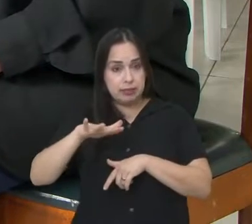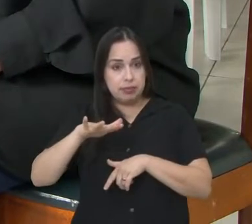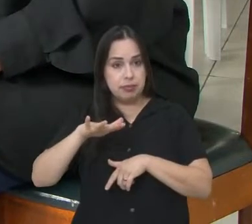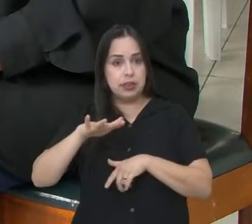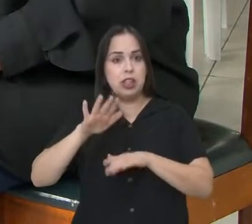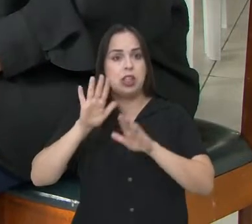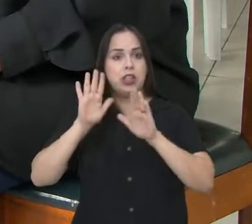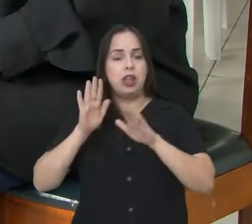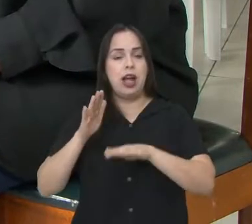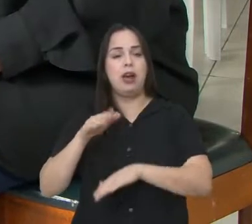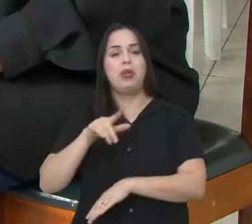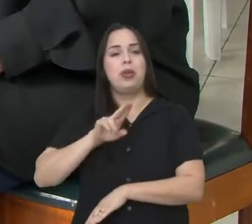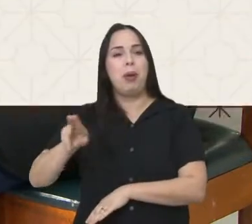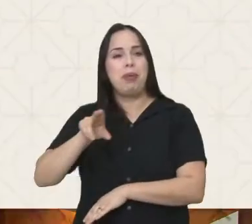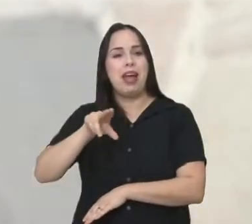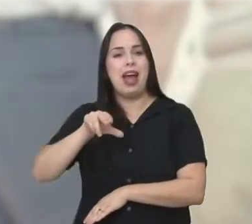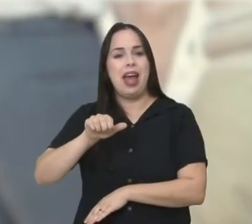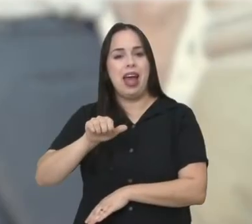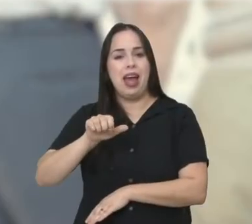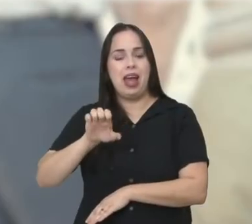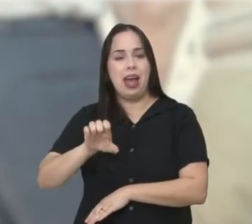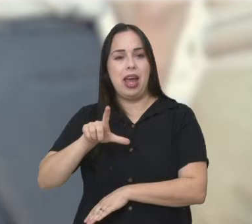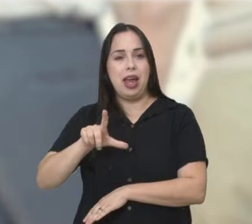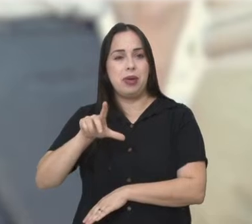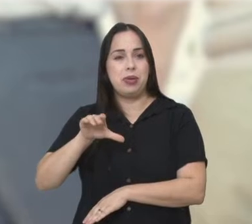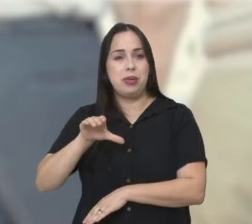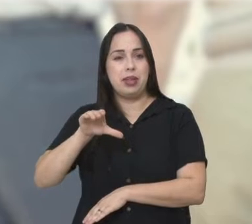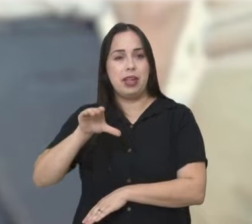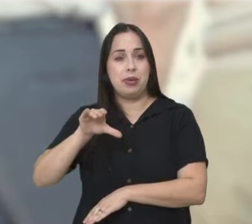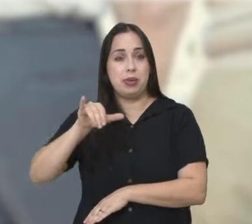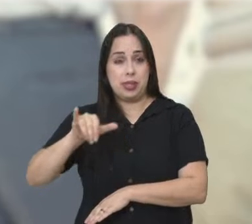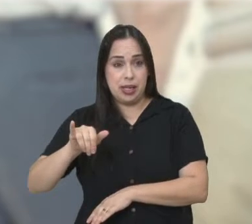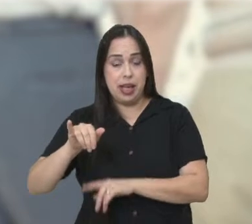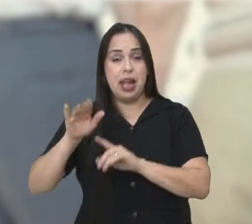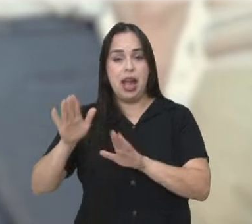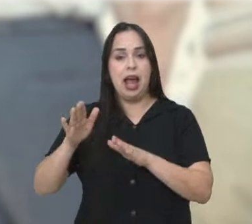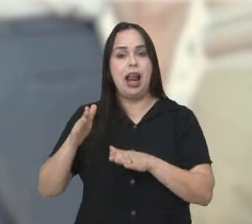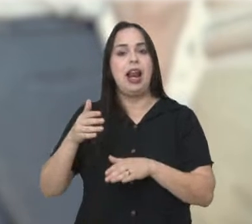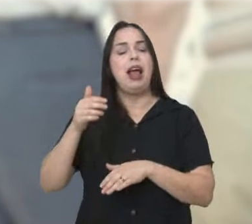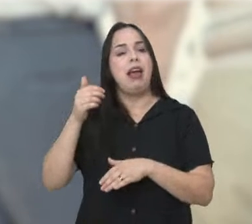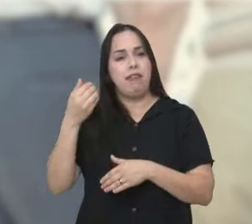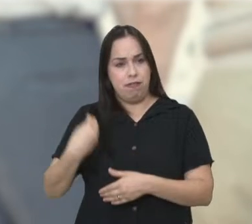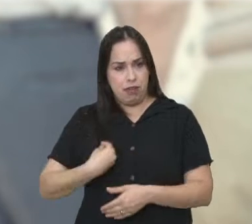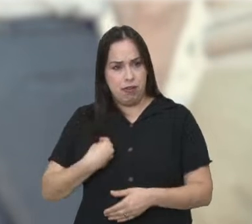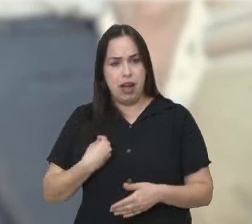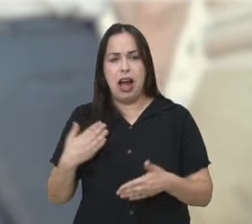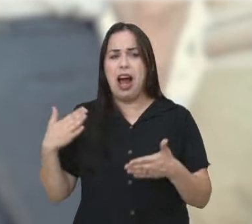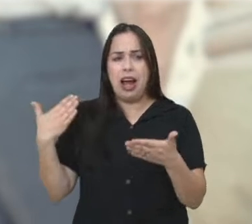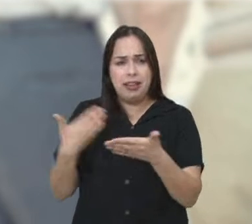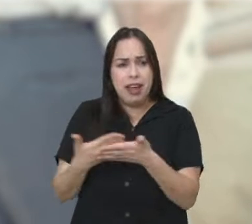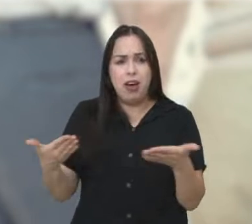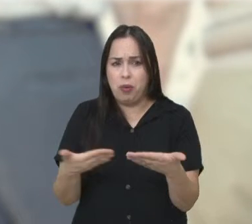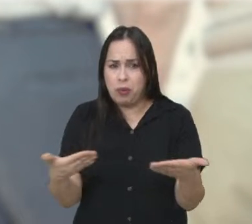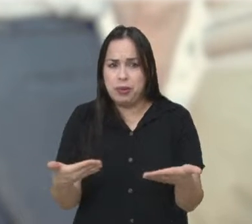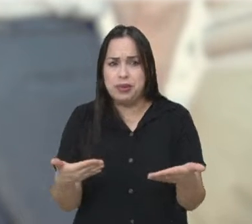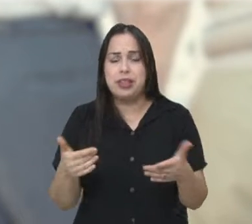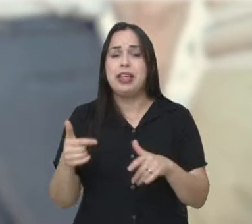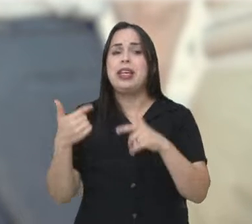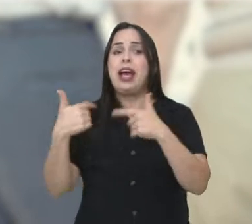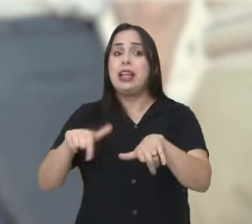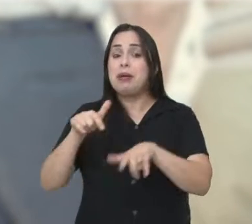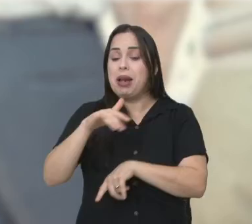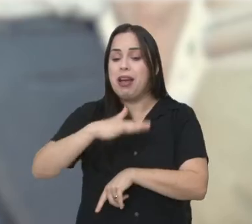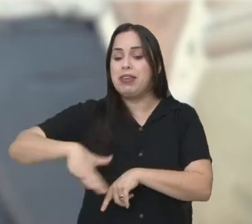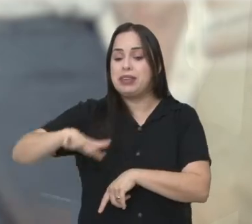dela era Neuci, a gente chama ela de Dona Neuci, né? Ela é viva até hoje. E ela trabalhava aqui no Caldinho